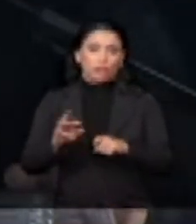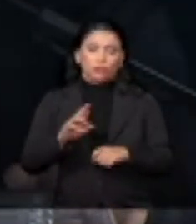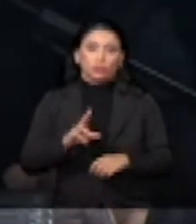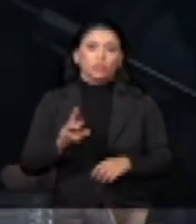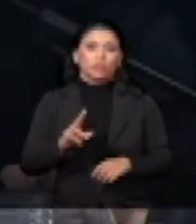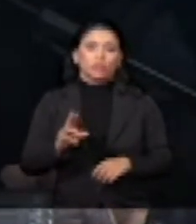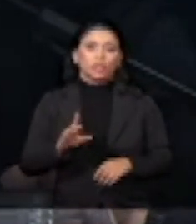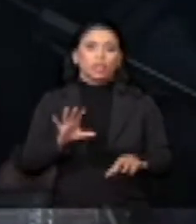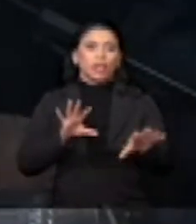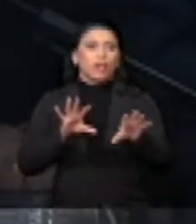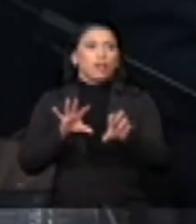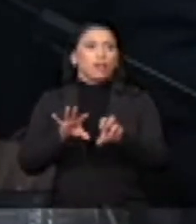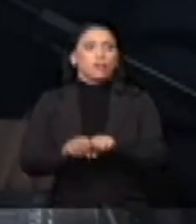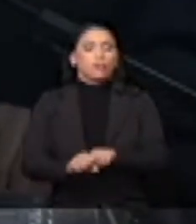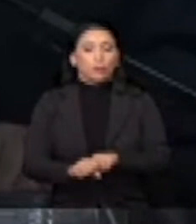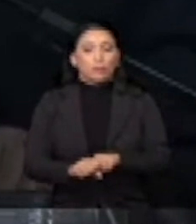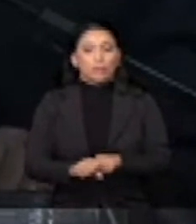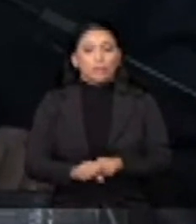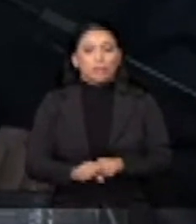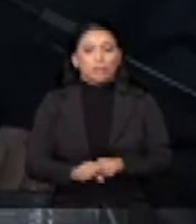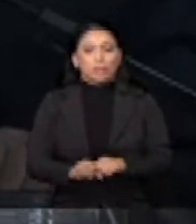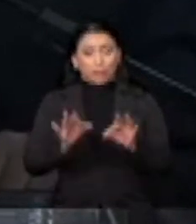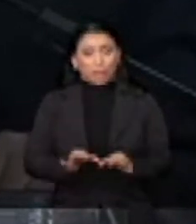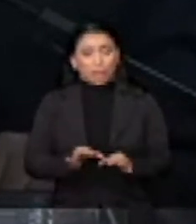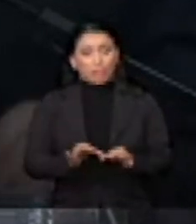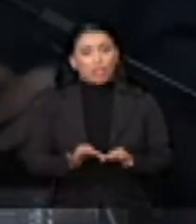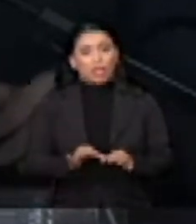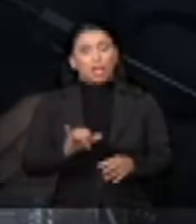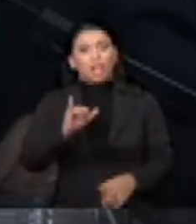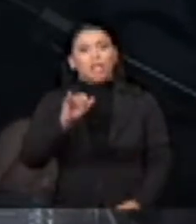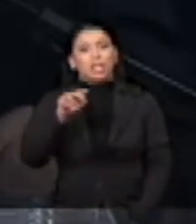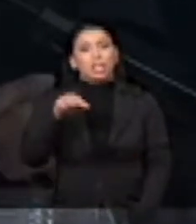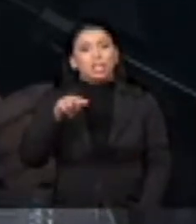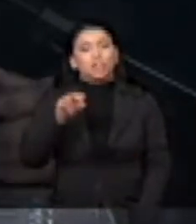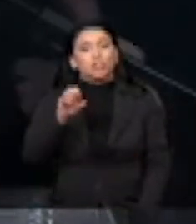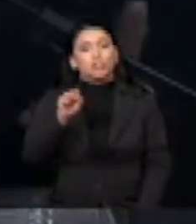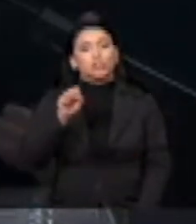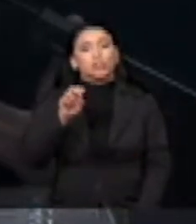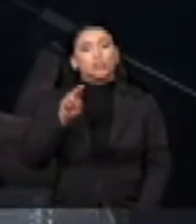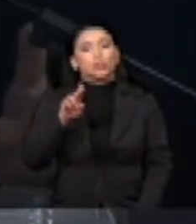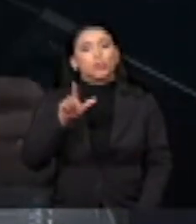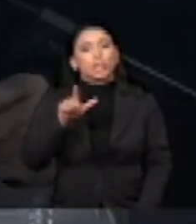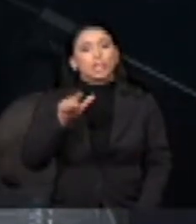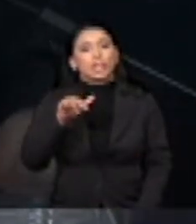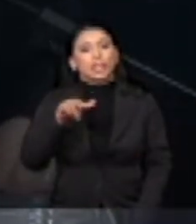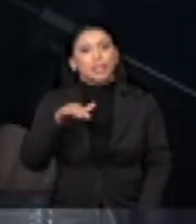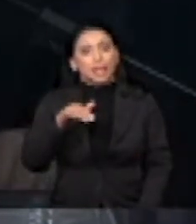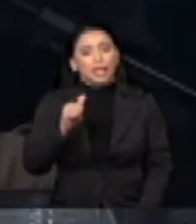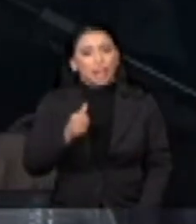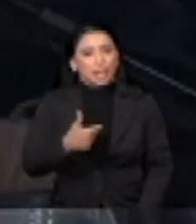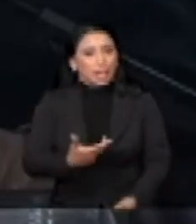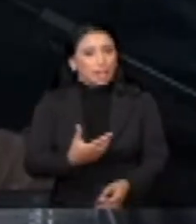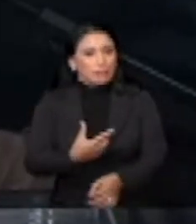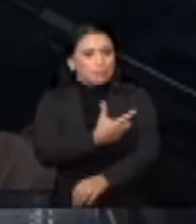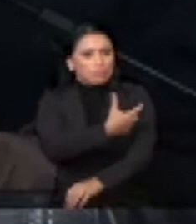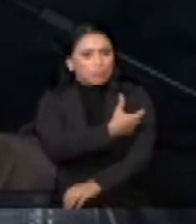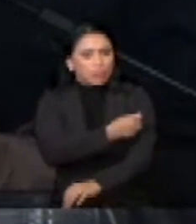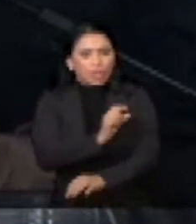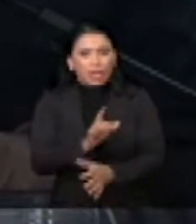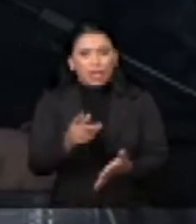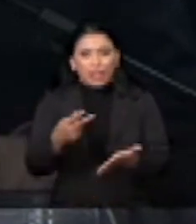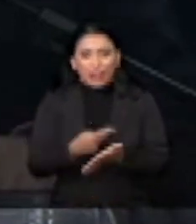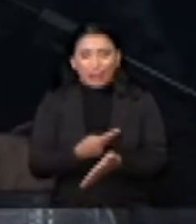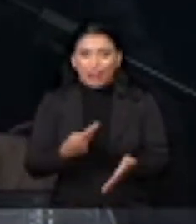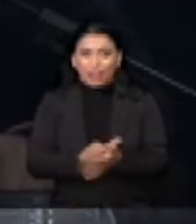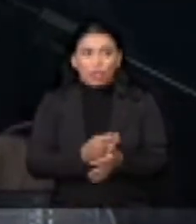faça uma dosagem de insulina adequada ou que não saiba entubar o paciente naquele